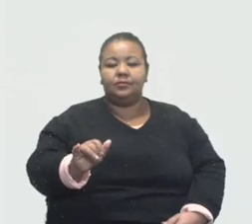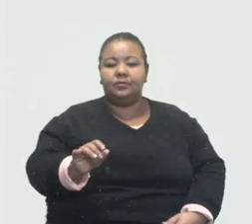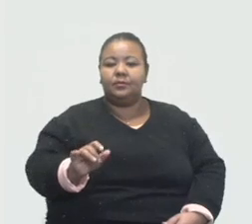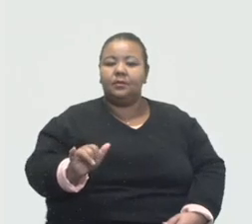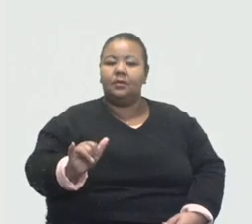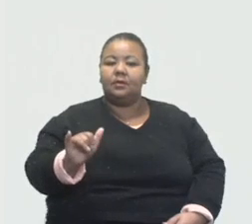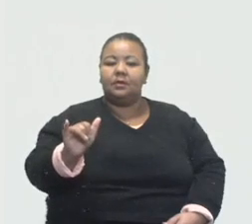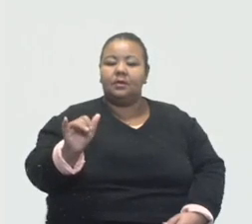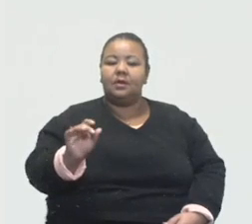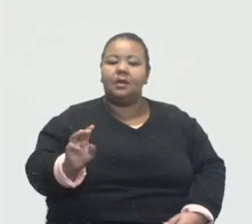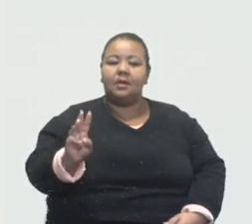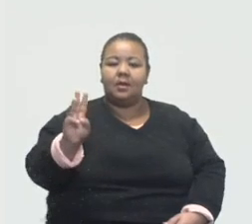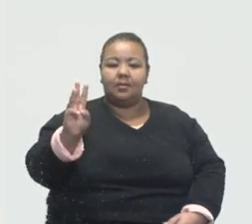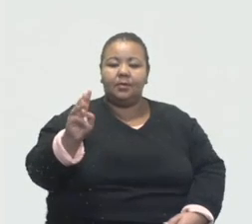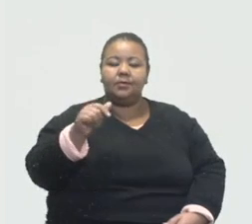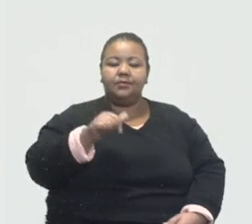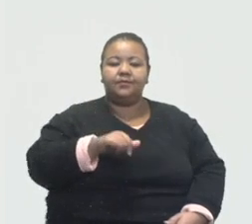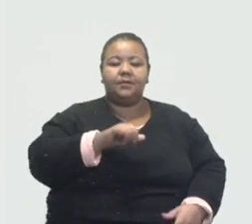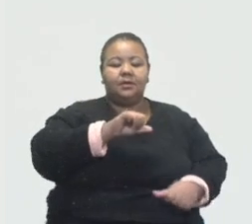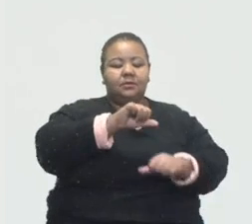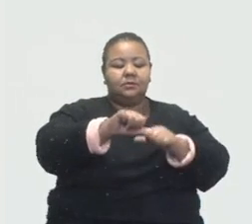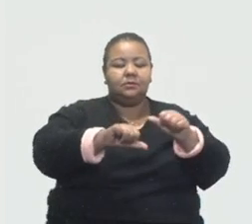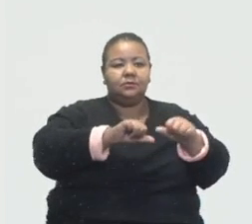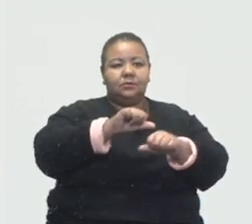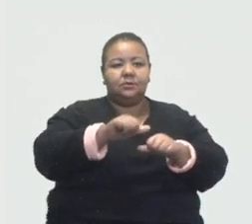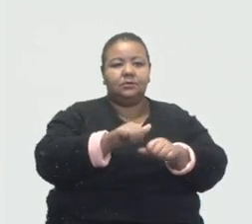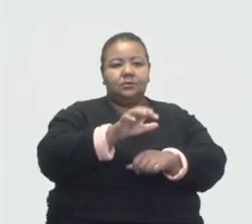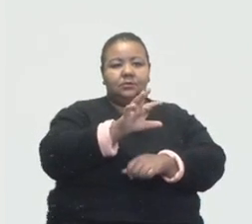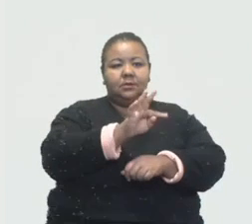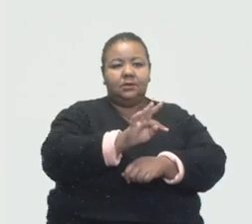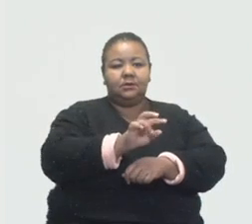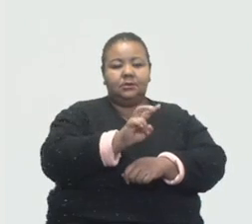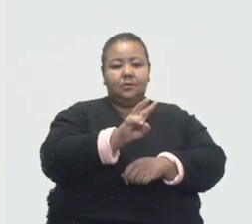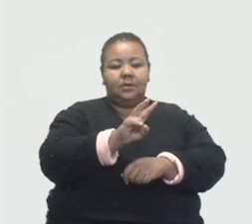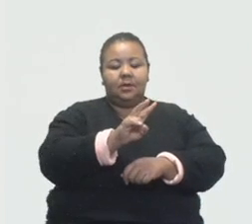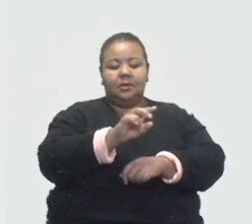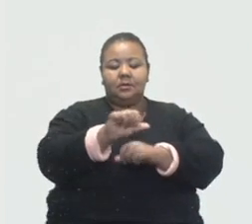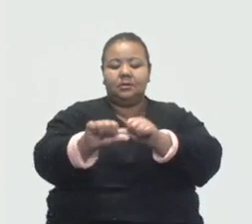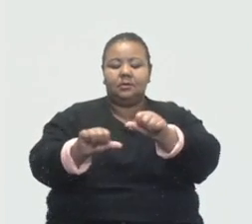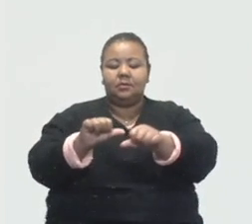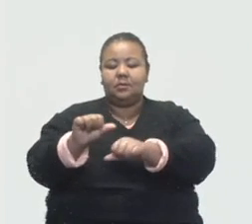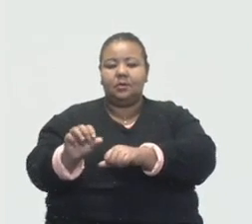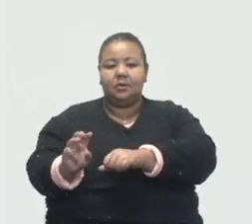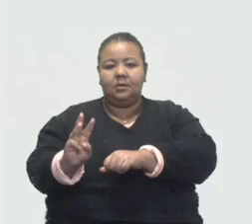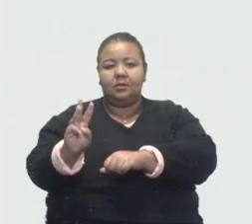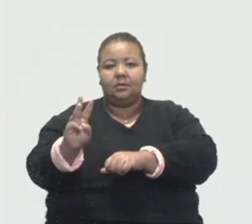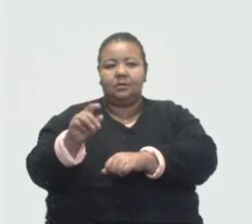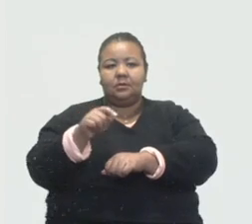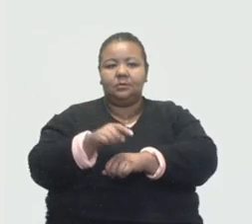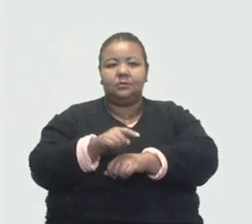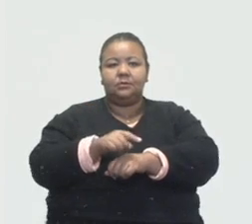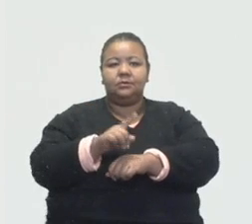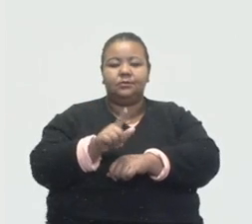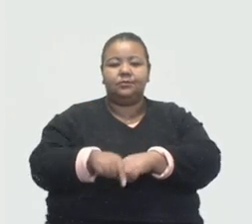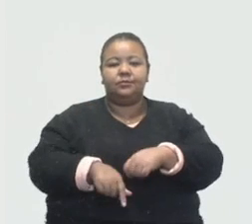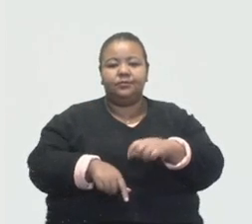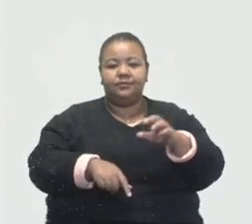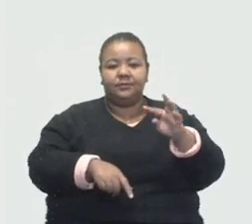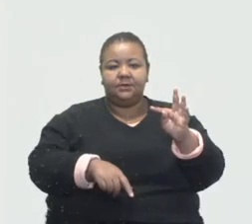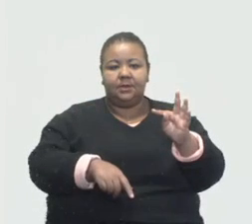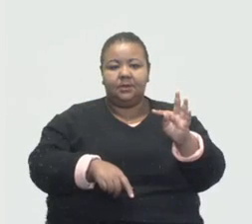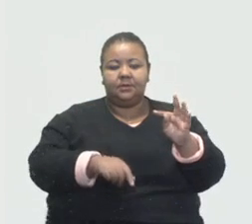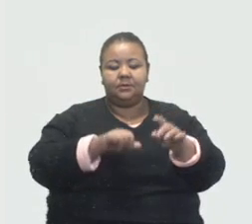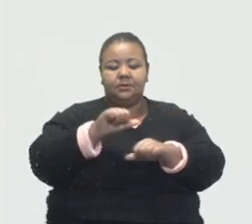transformação linear T de V em W, que é sendo uma aplicação da transformação T de V